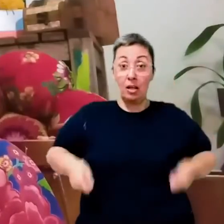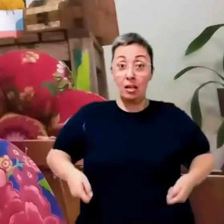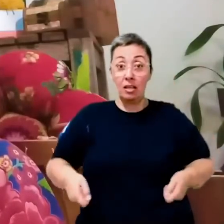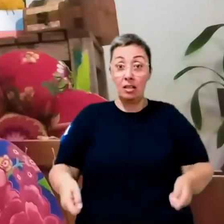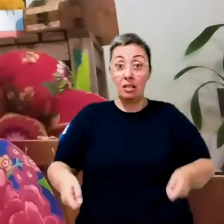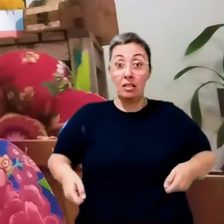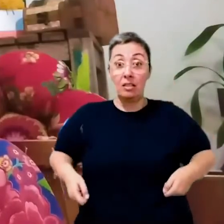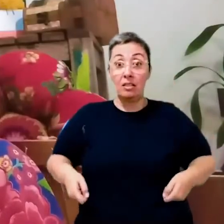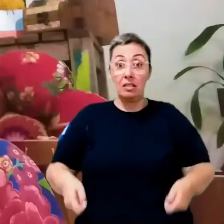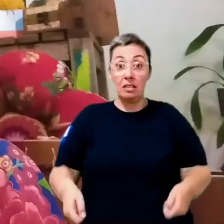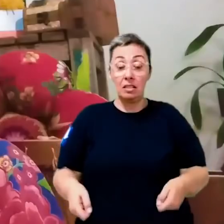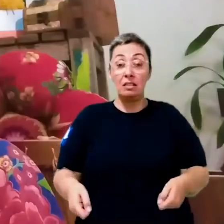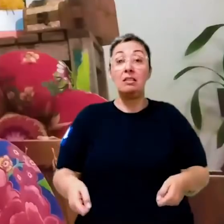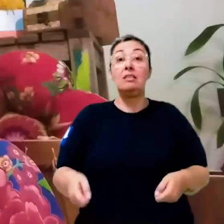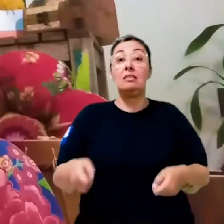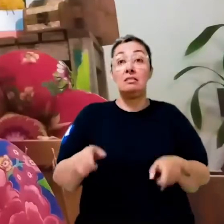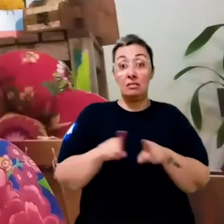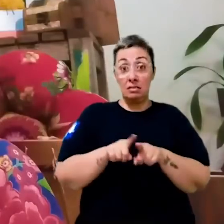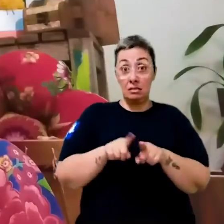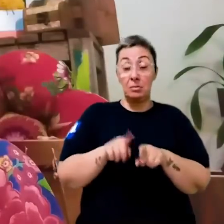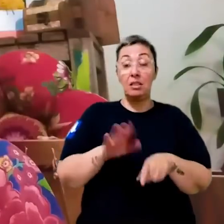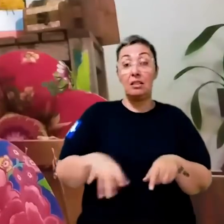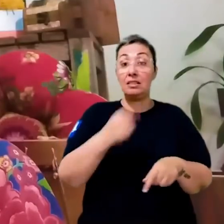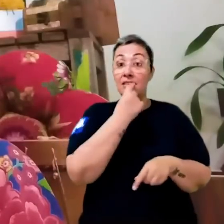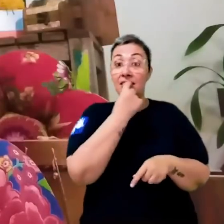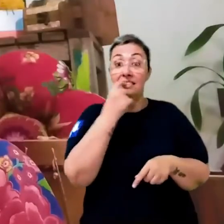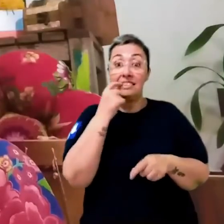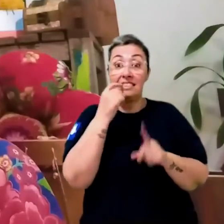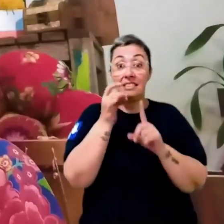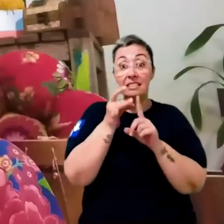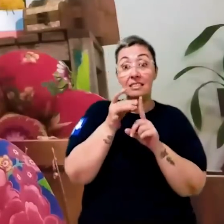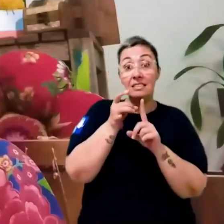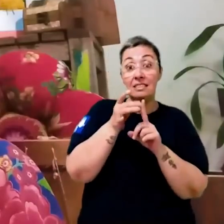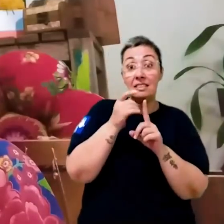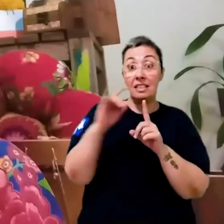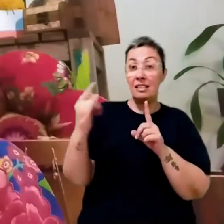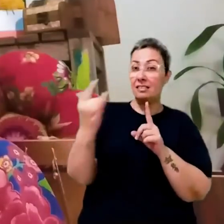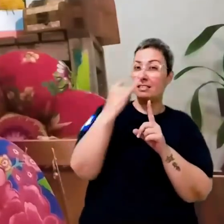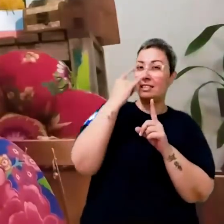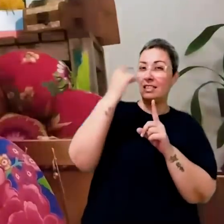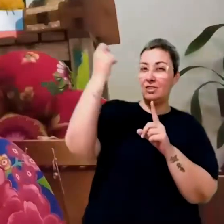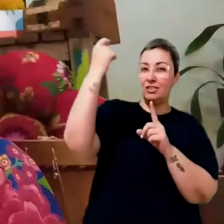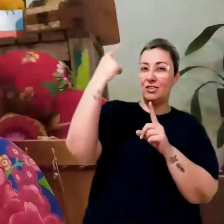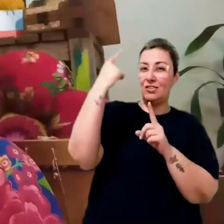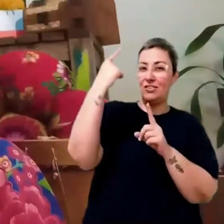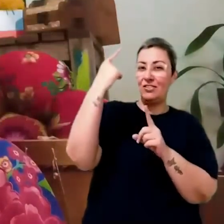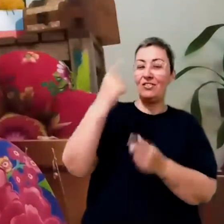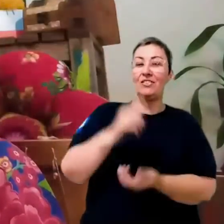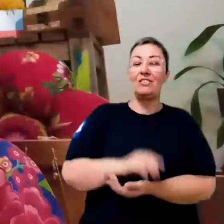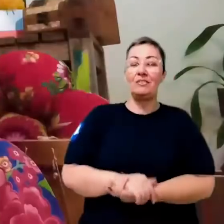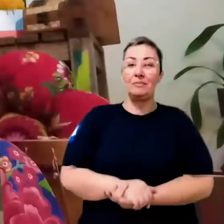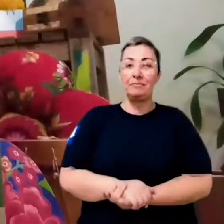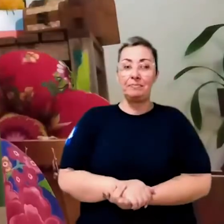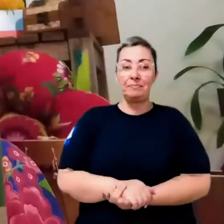de rodas. Crianças com um aparelho nos dentes, que brilha ao sol.